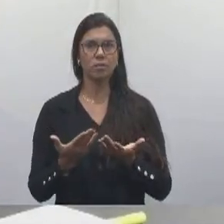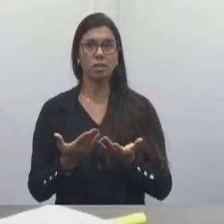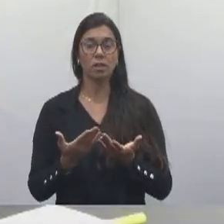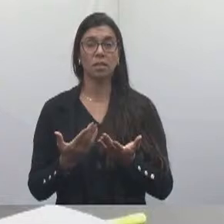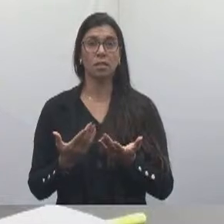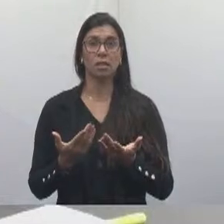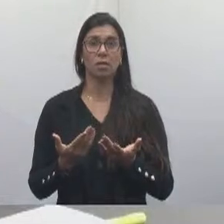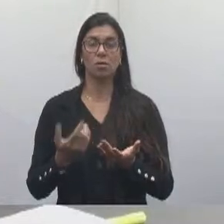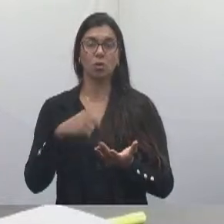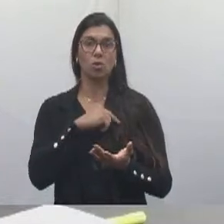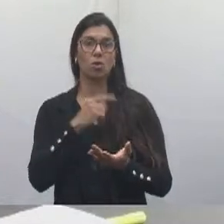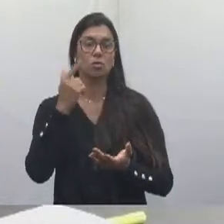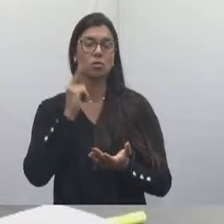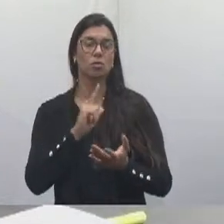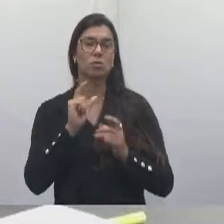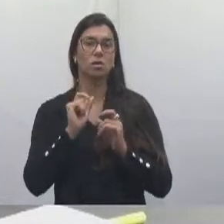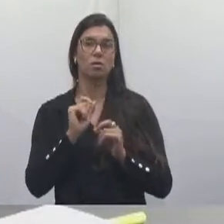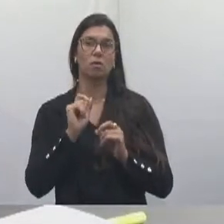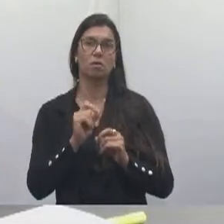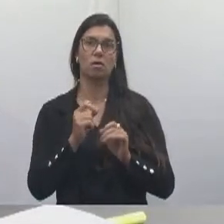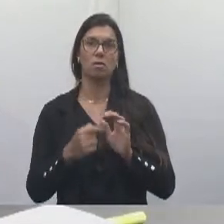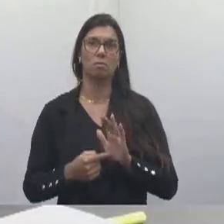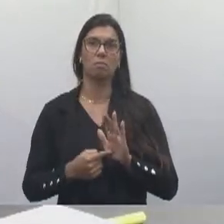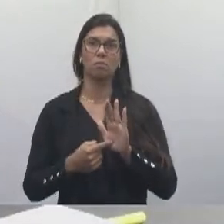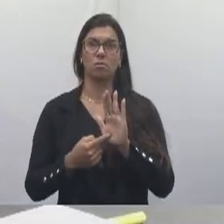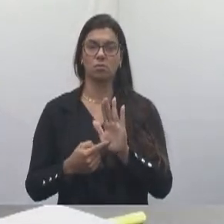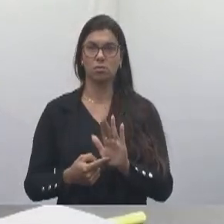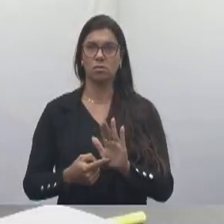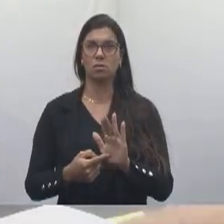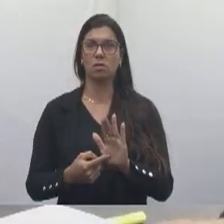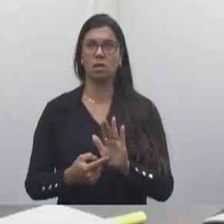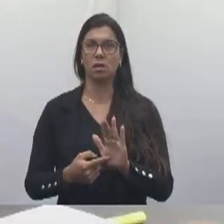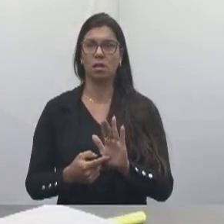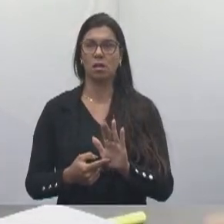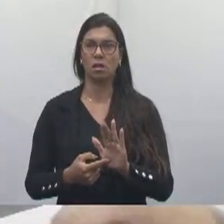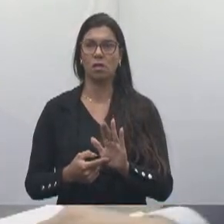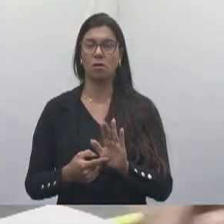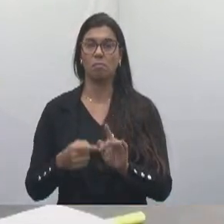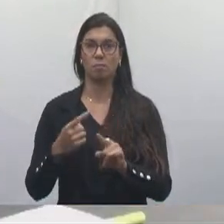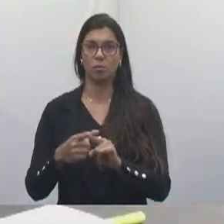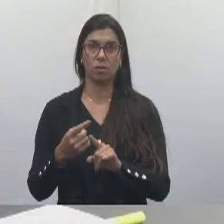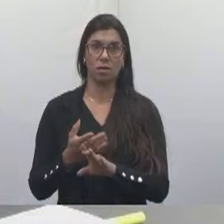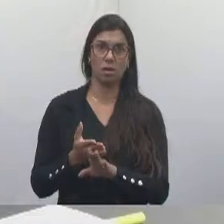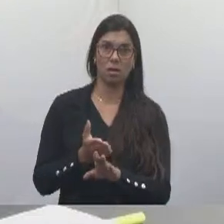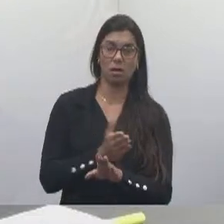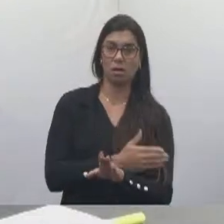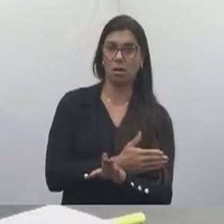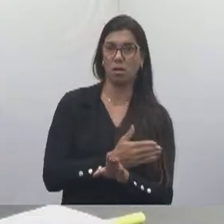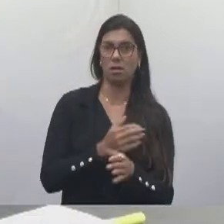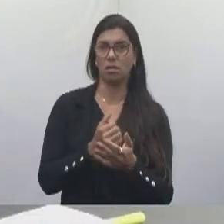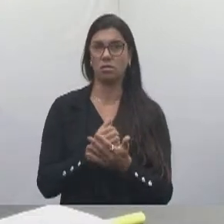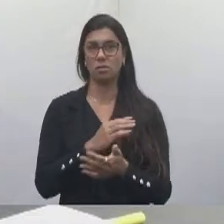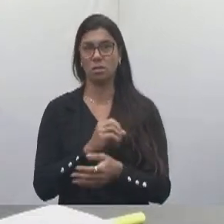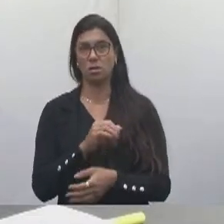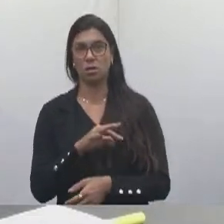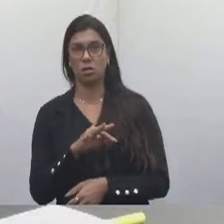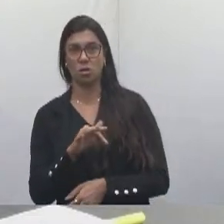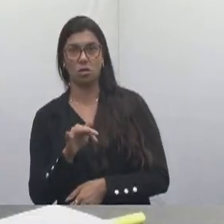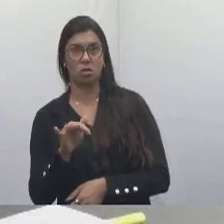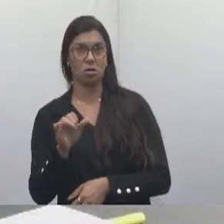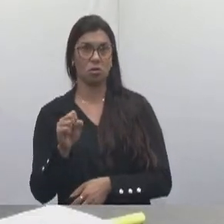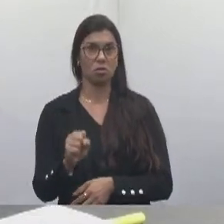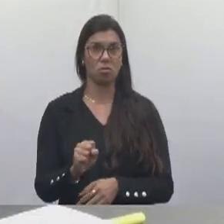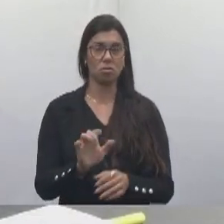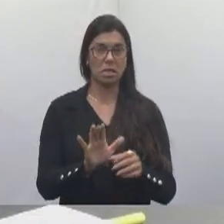já consegue aí salientar com sucesso, né, e louvar, né, que um governo